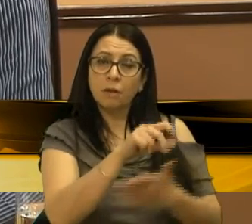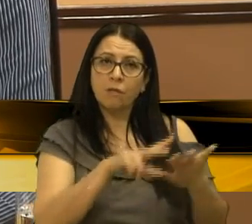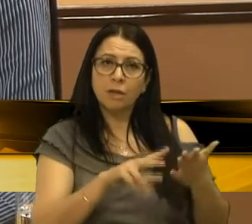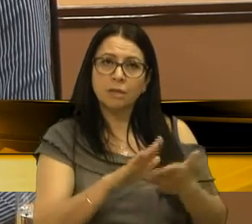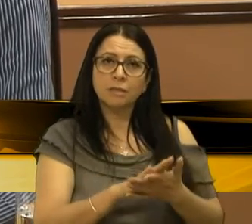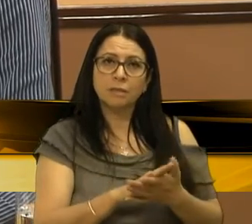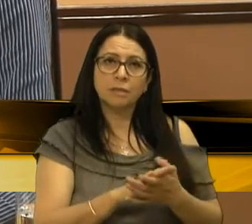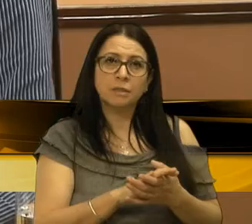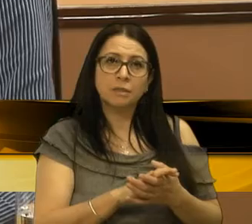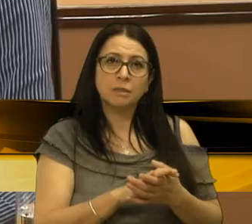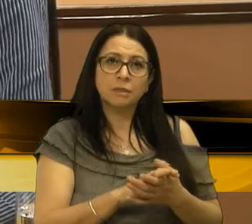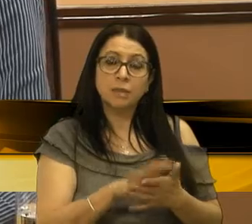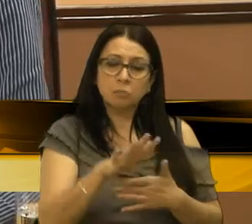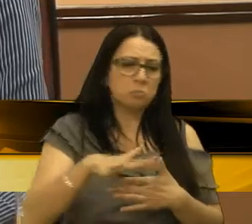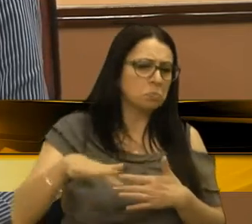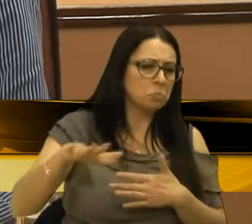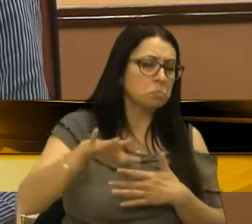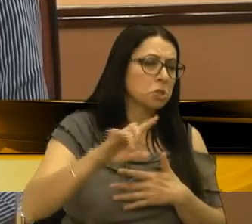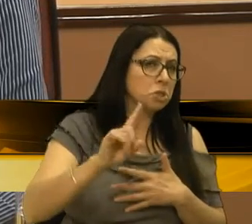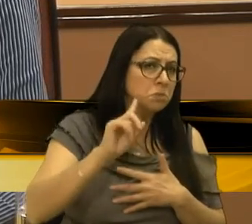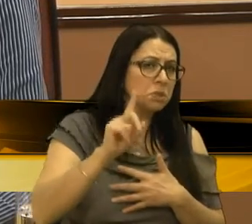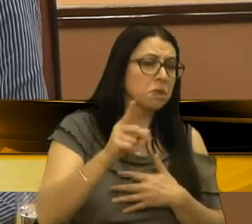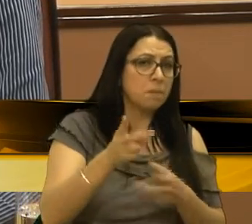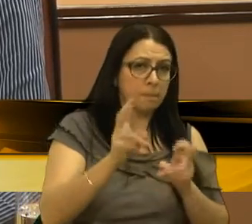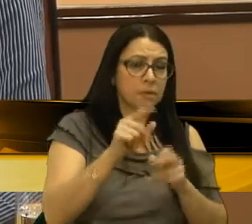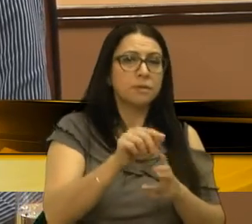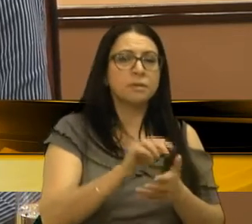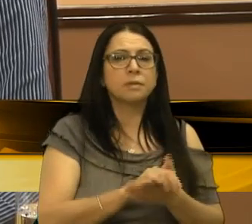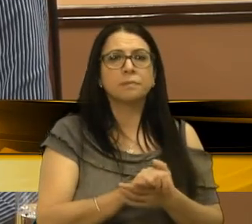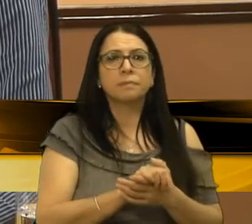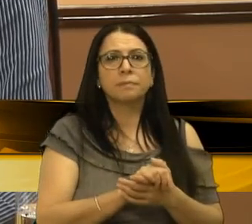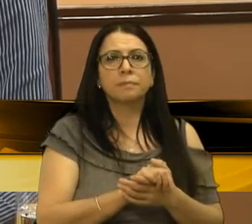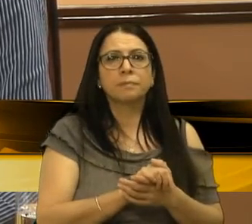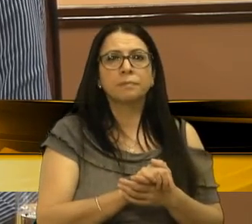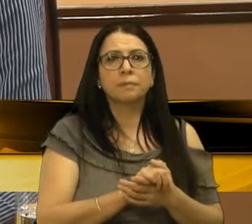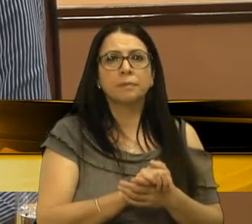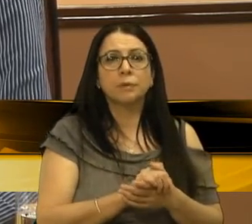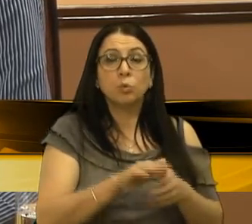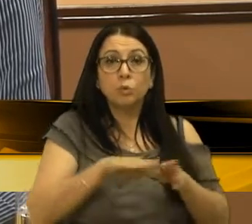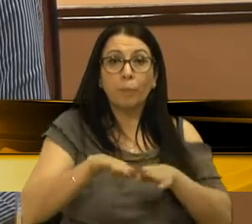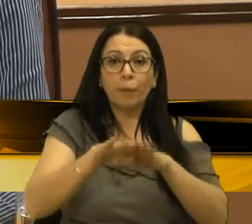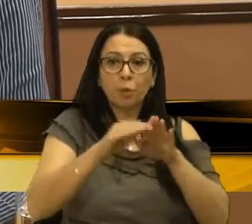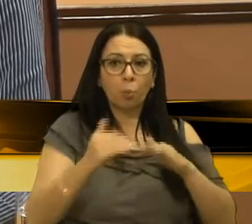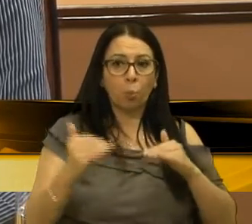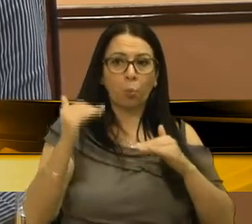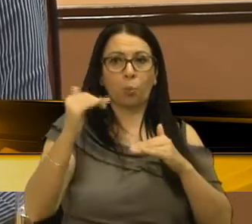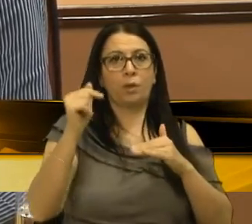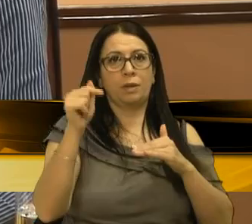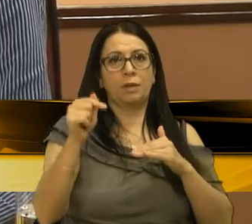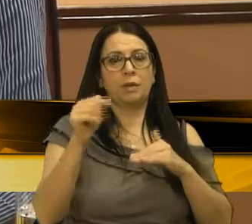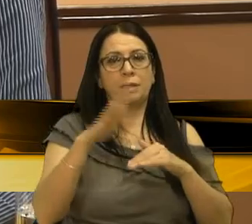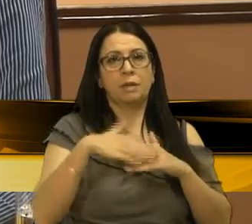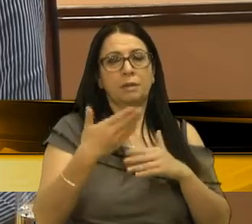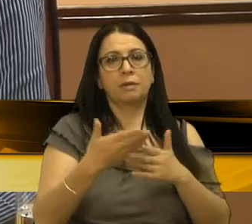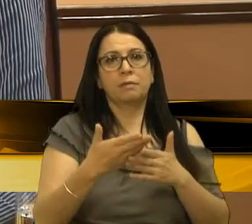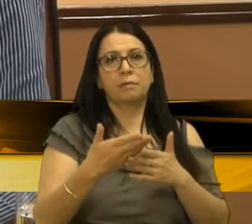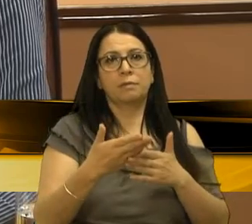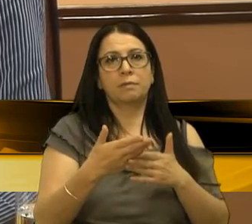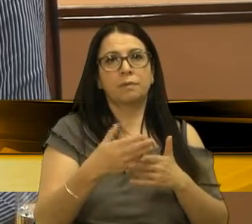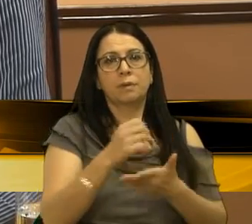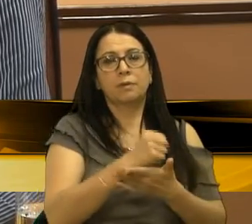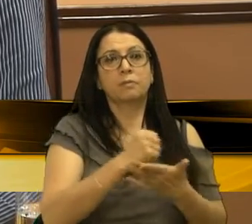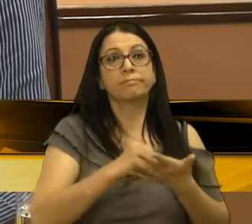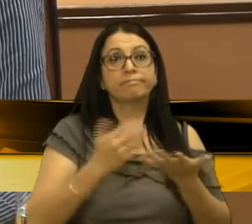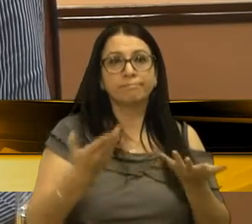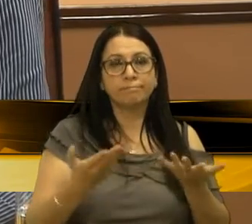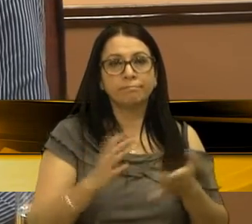a grosso modo, se percebe que os padrões mais altos que mais está se contratando,